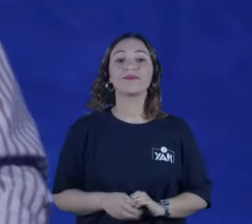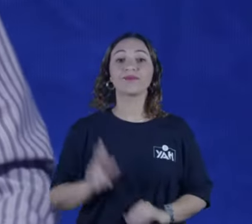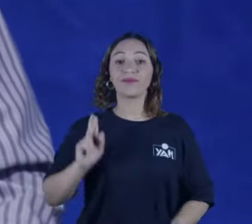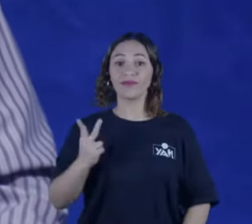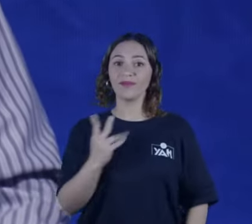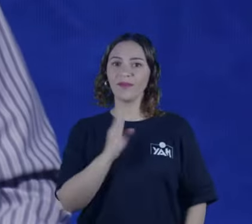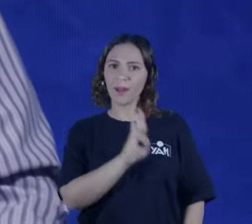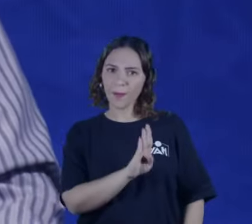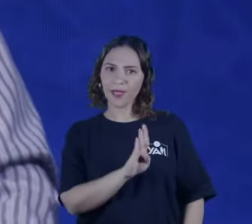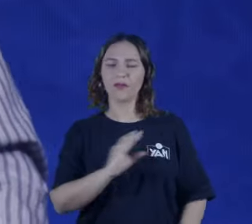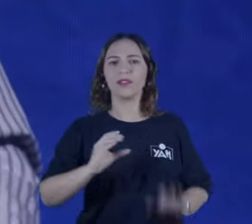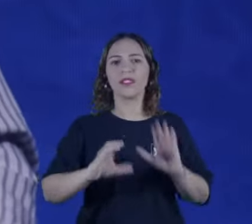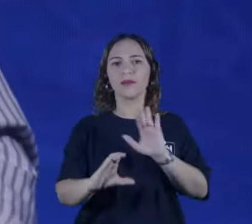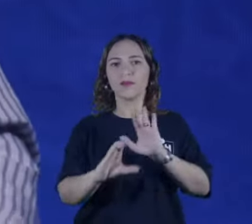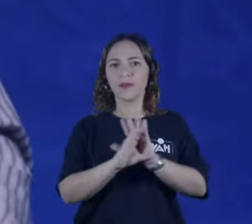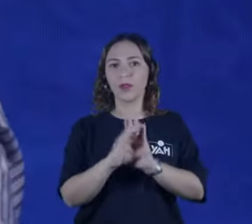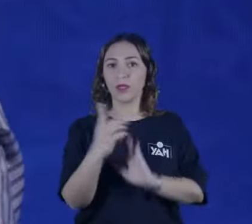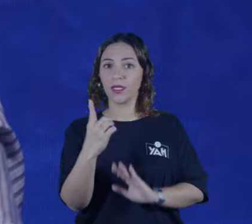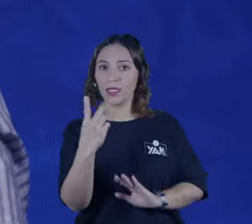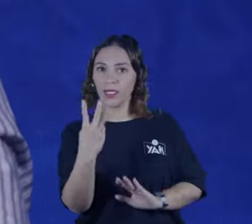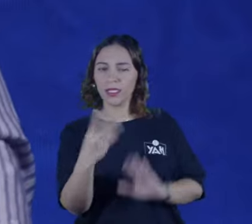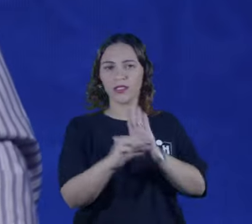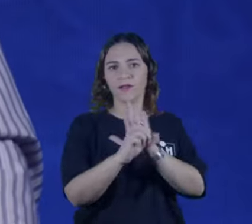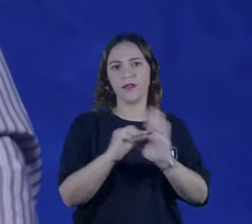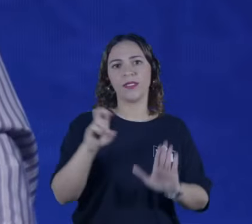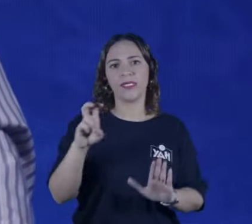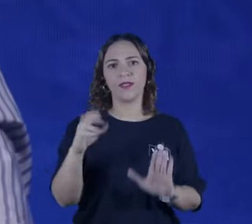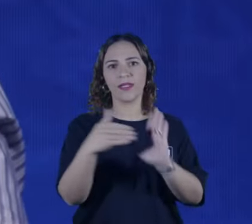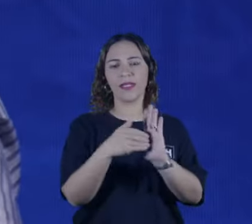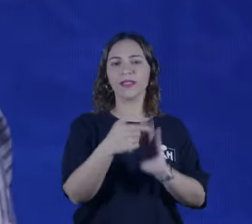Hebreus capítulo 13, versículos 15 a 7.